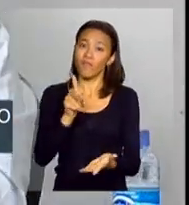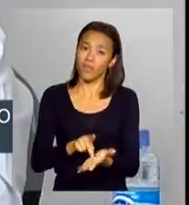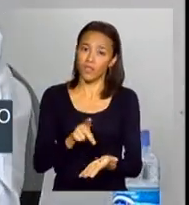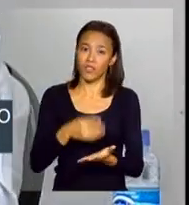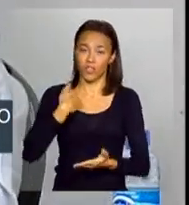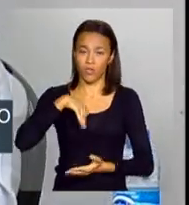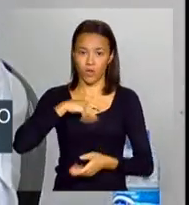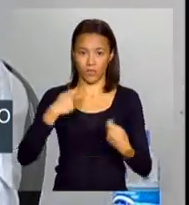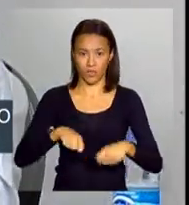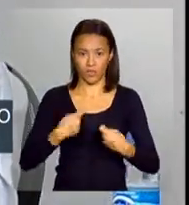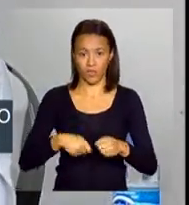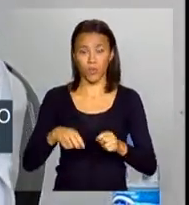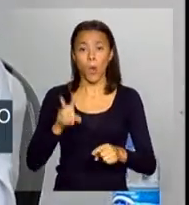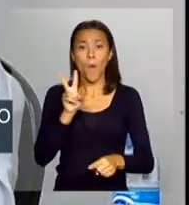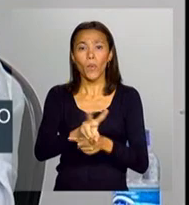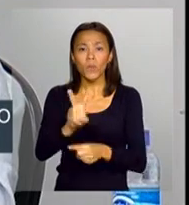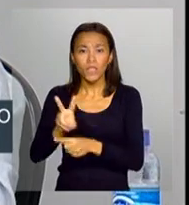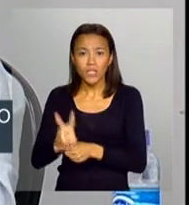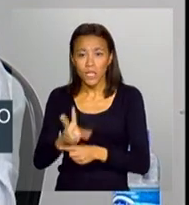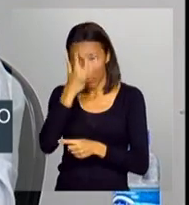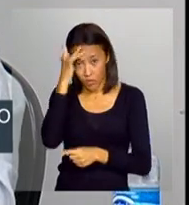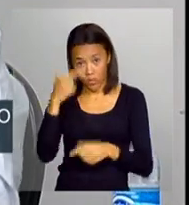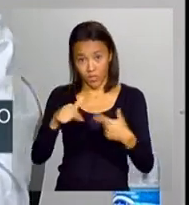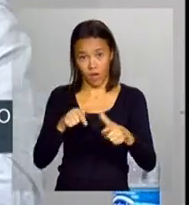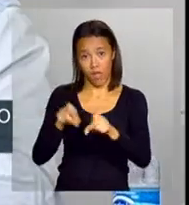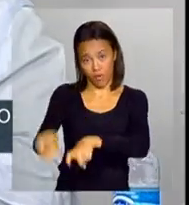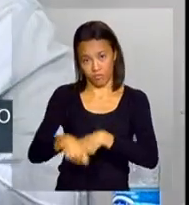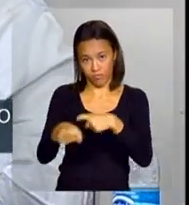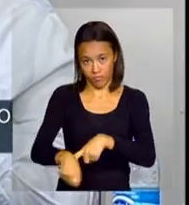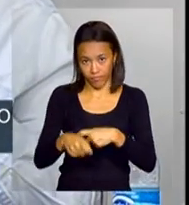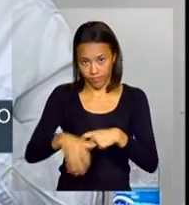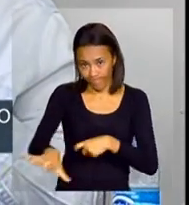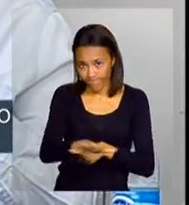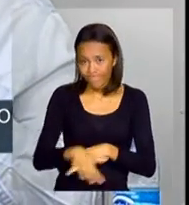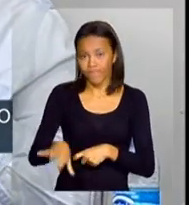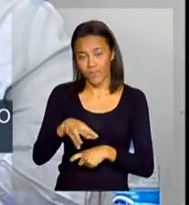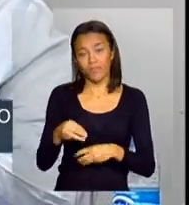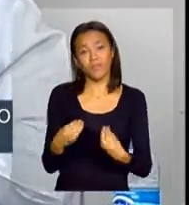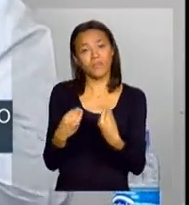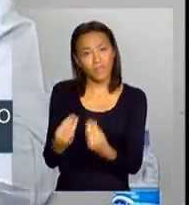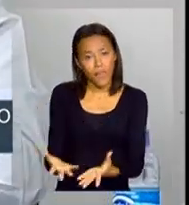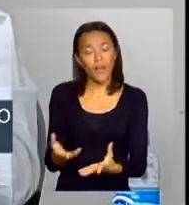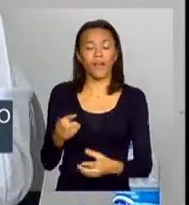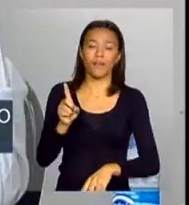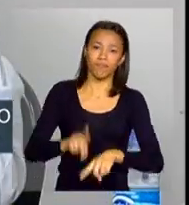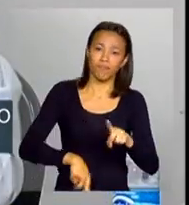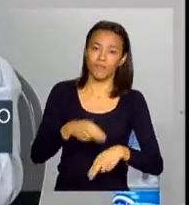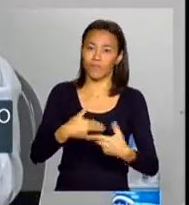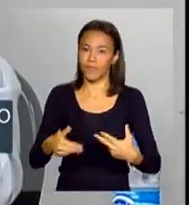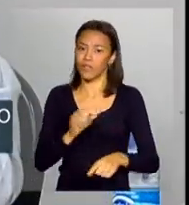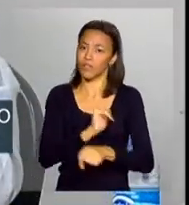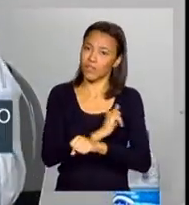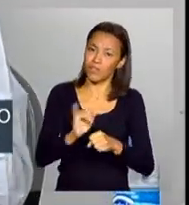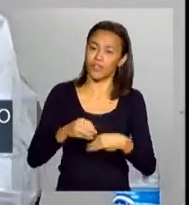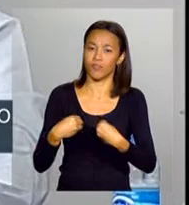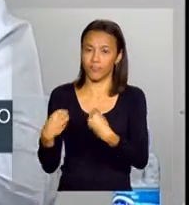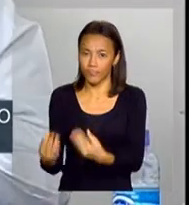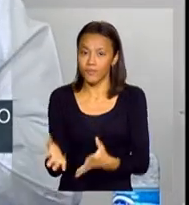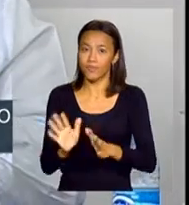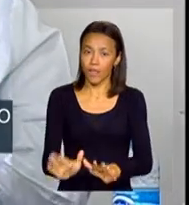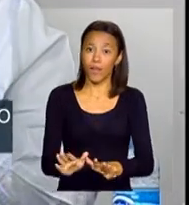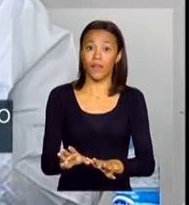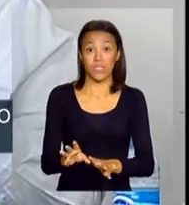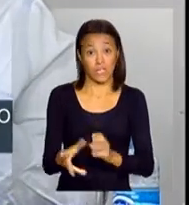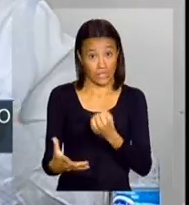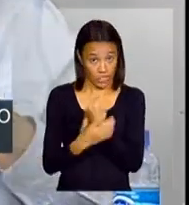gente deve proteger o produtor rural, que a gente deve assegurar as condições técnicas e jurídicas, a chamada